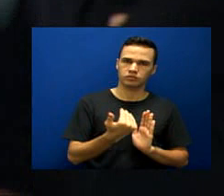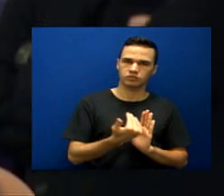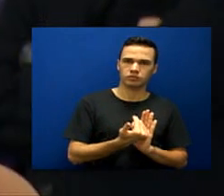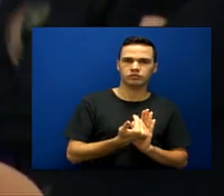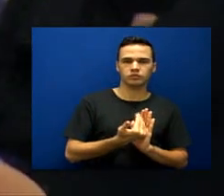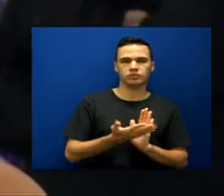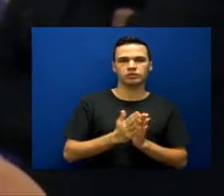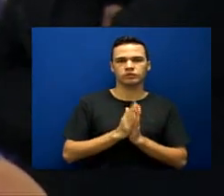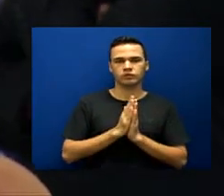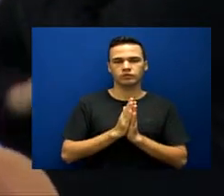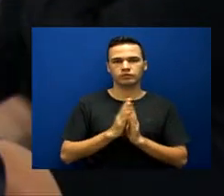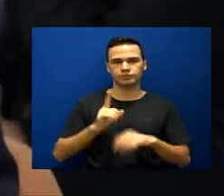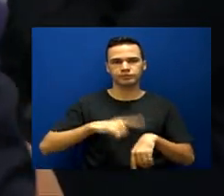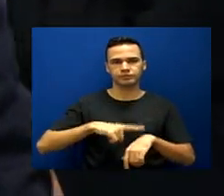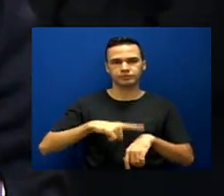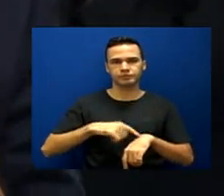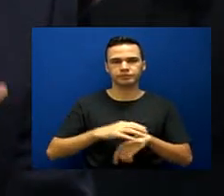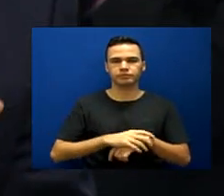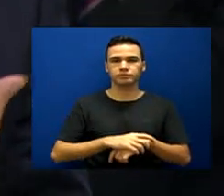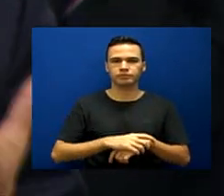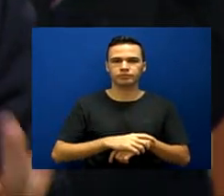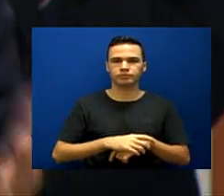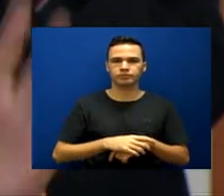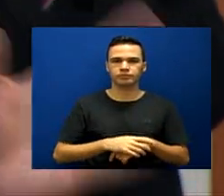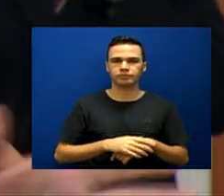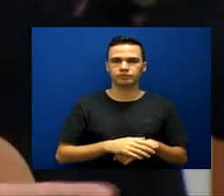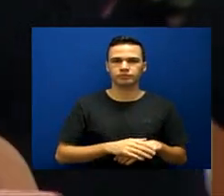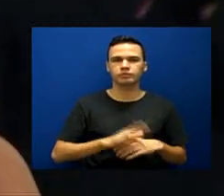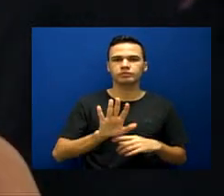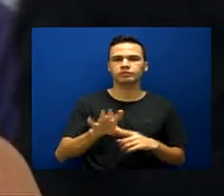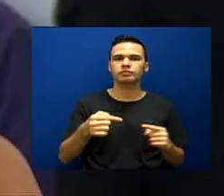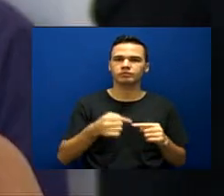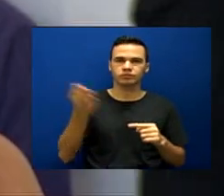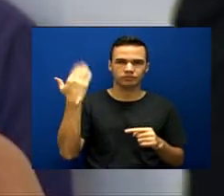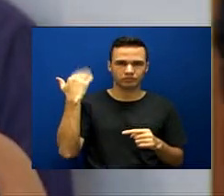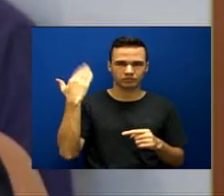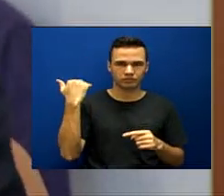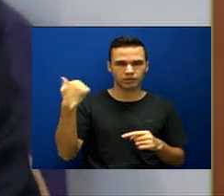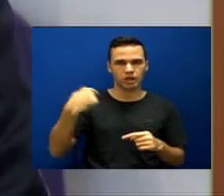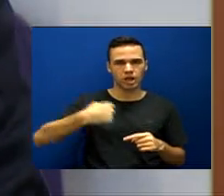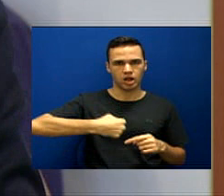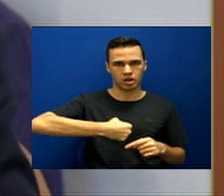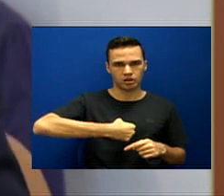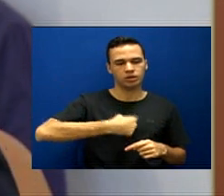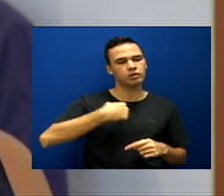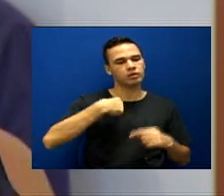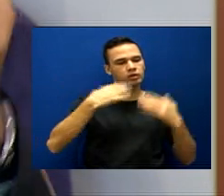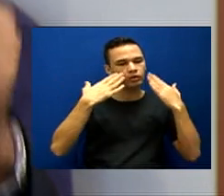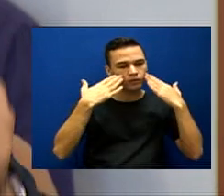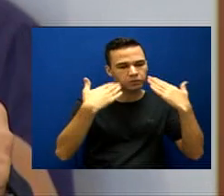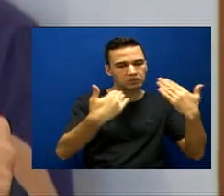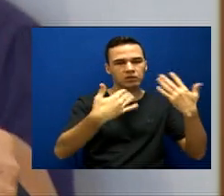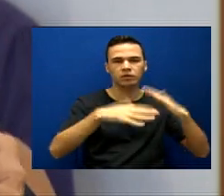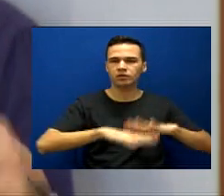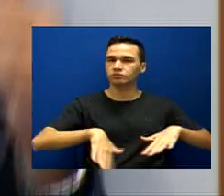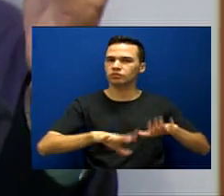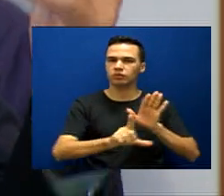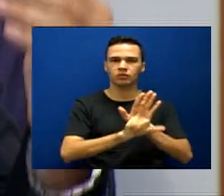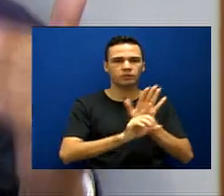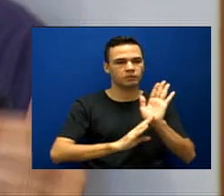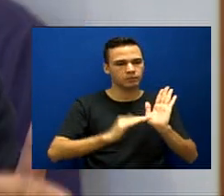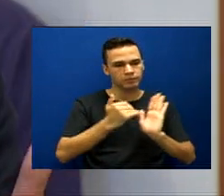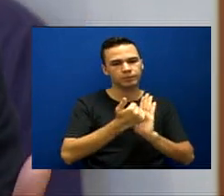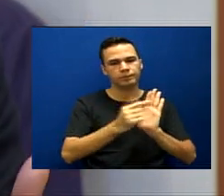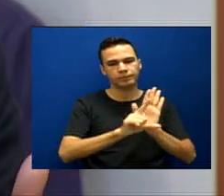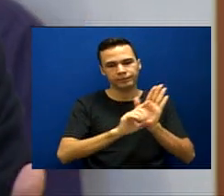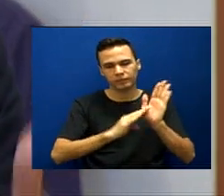mim? Eu agradeço. Na gestão passada, eu estive mostrando aqui para casa todas as emendas que